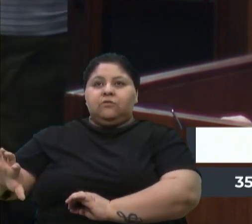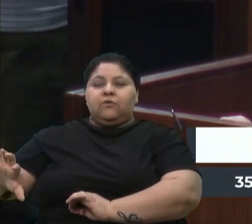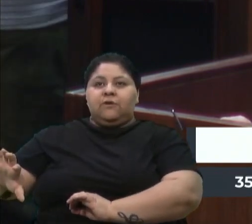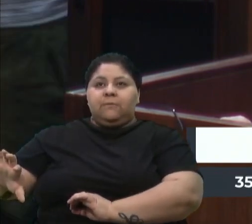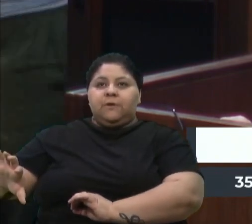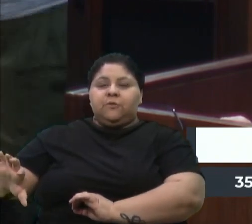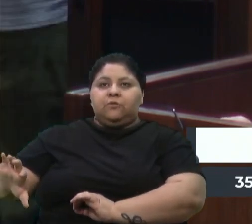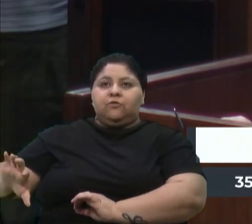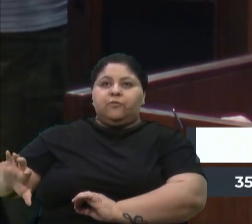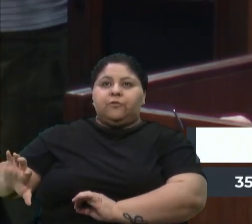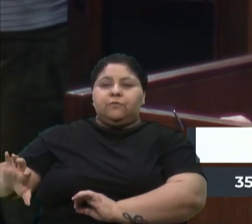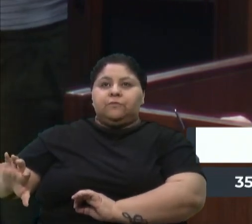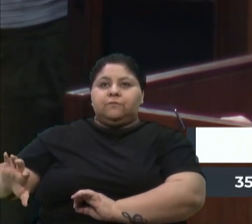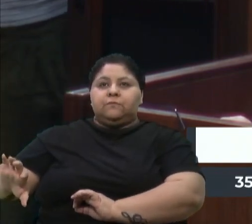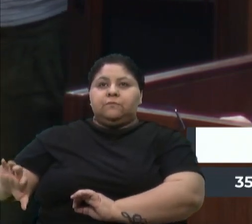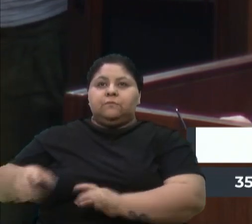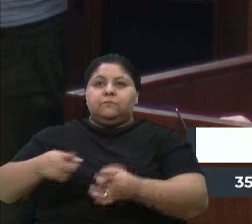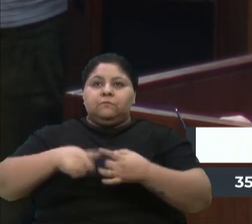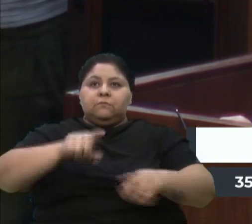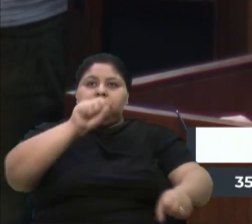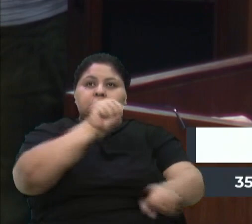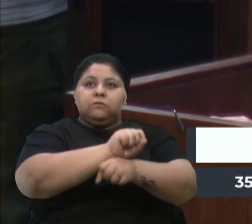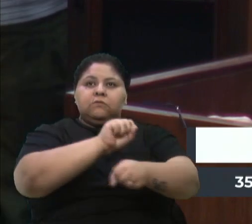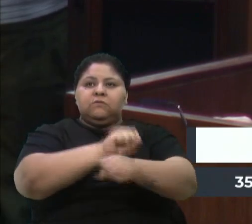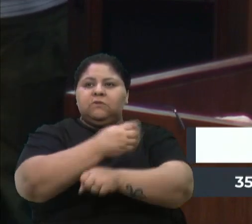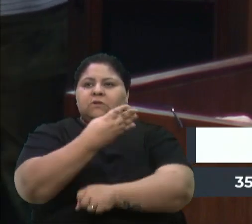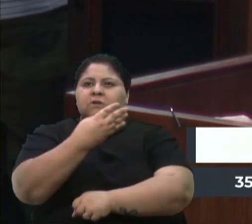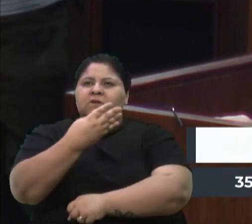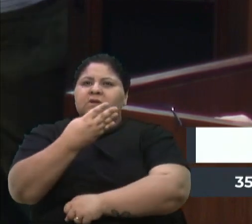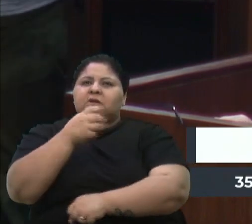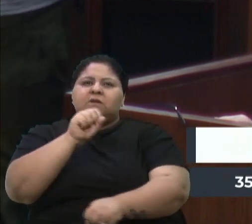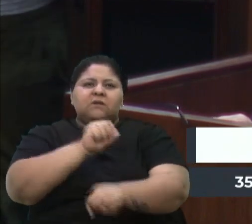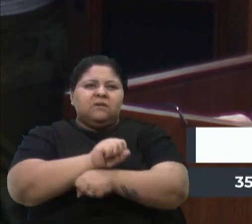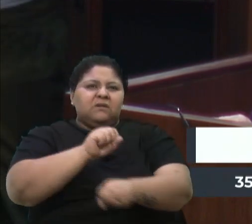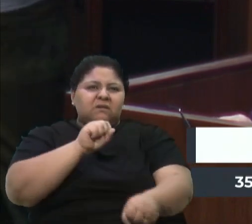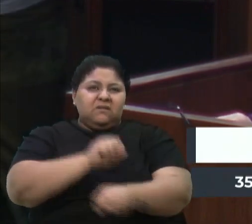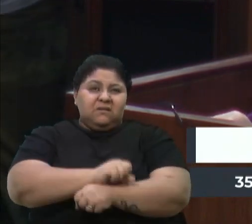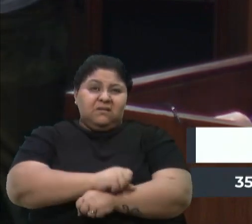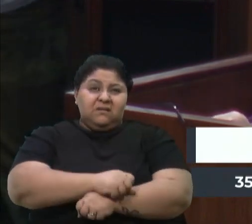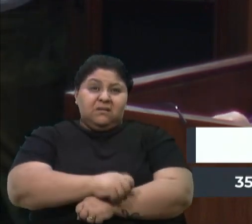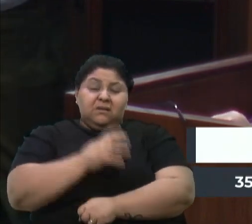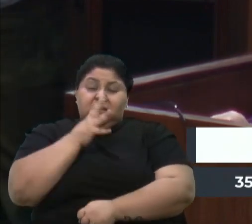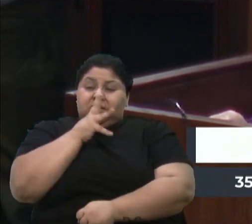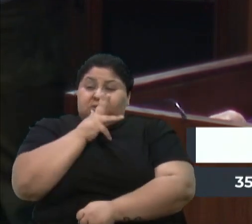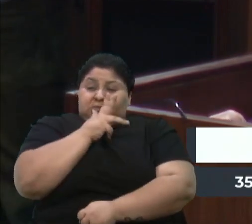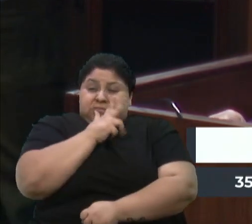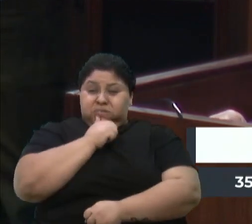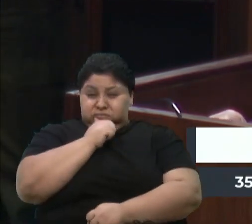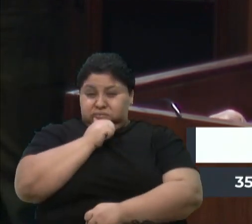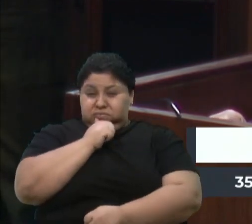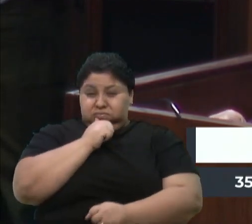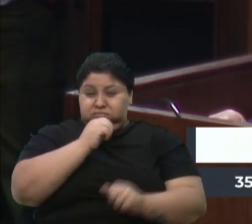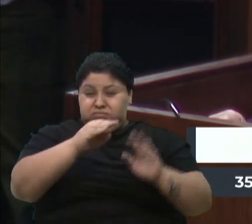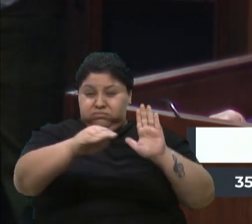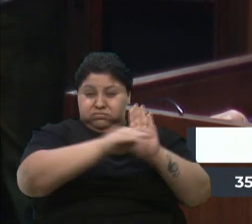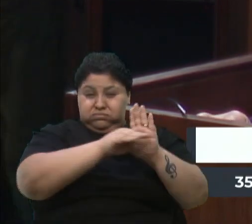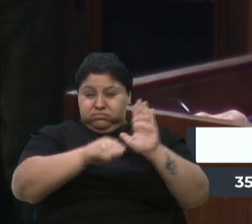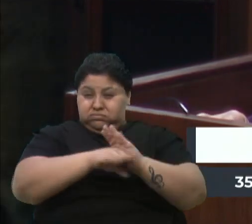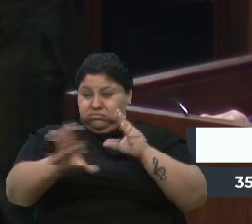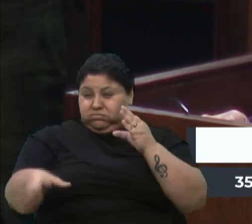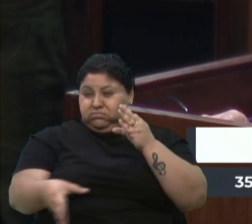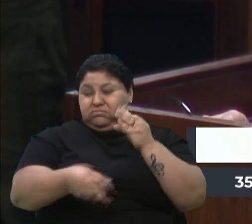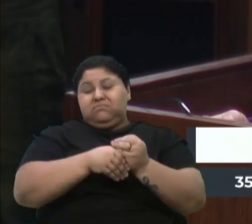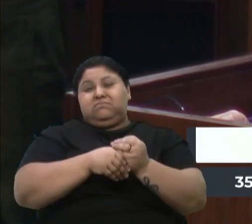pertencimento, mas esperar os 48 do segundo tempo para protocolar uma emenda é pertinente, presidente. Mas